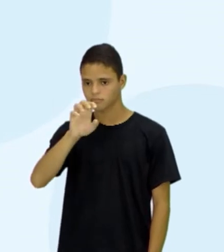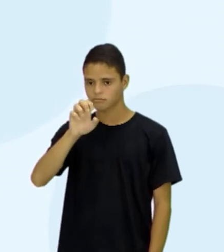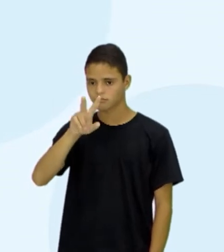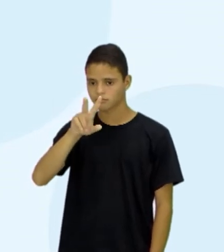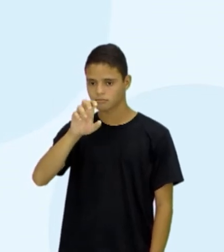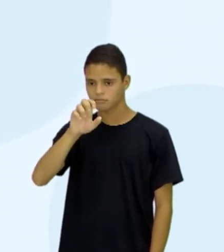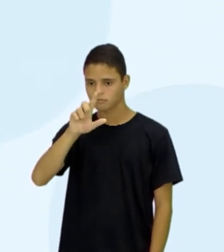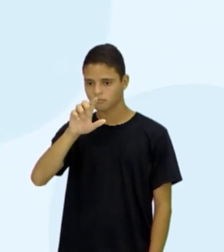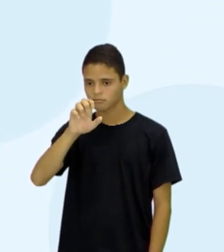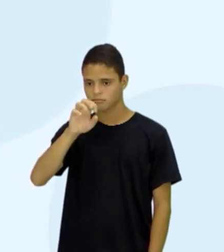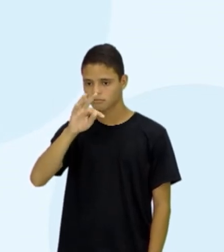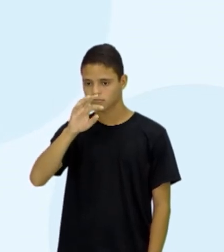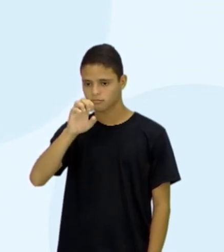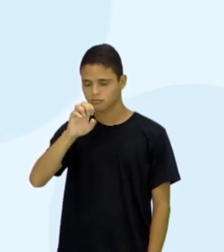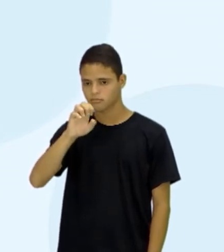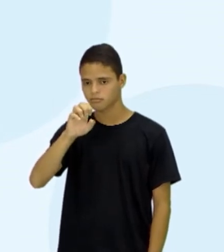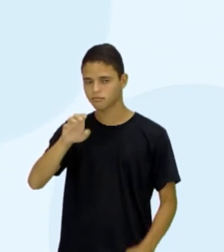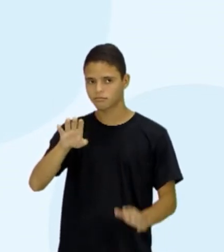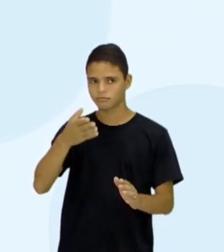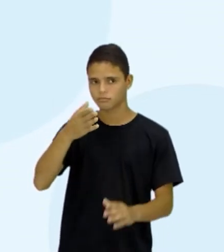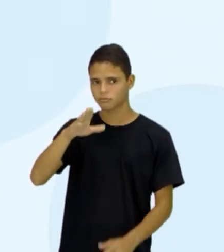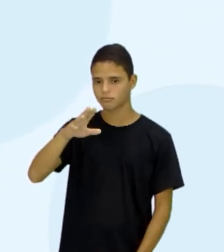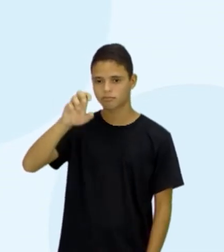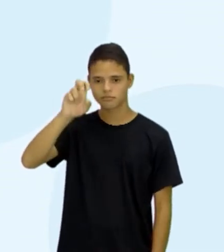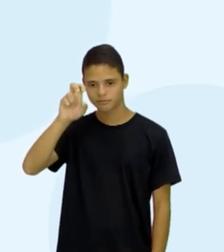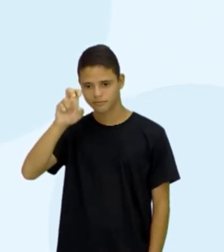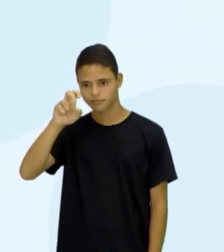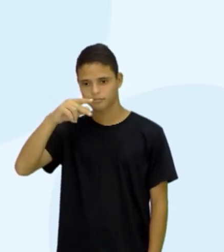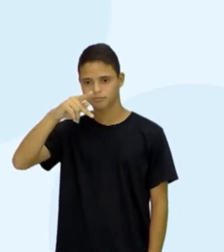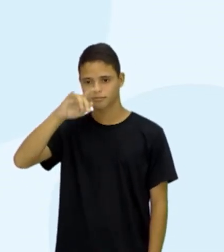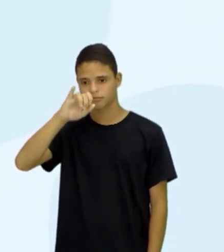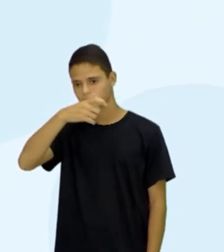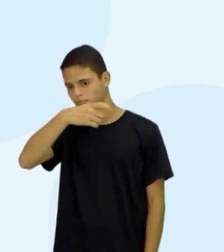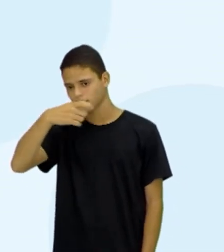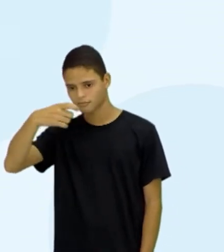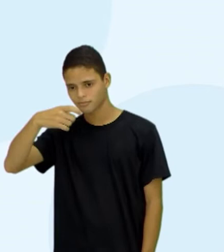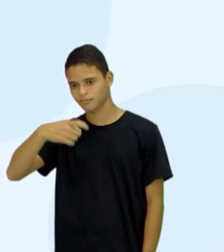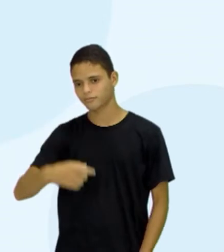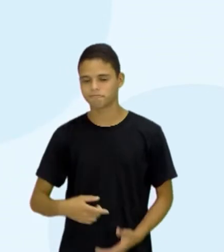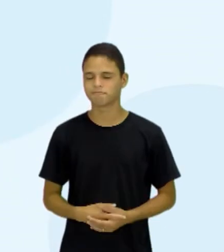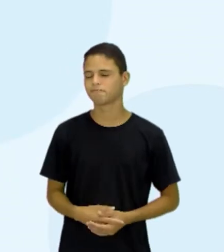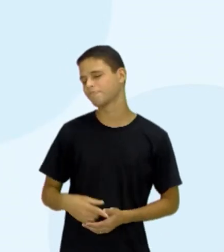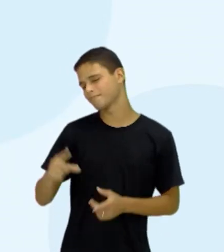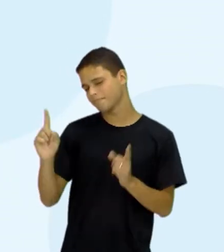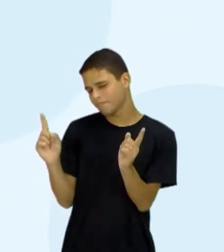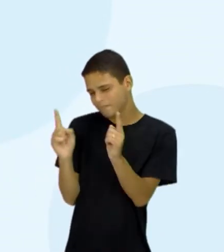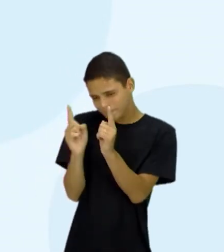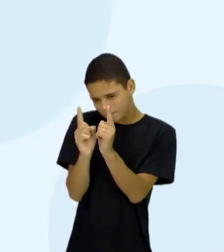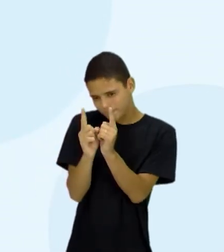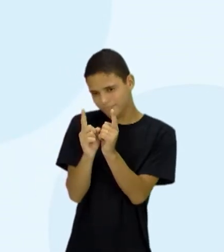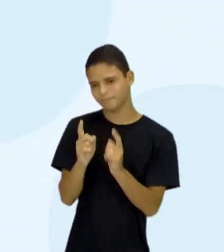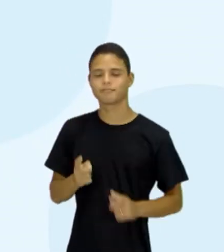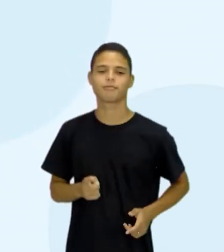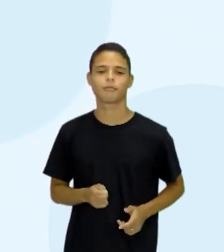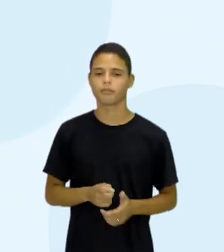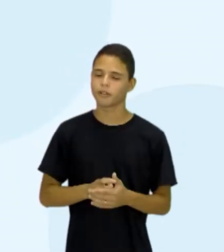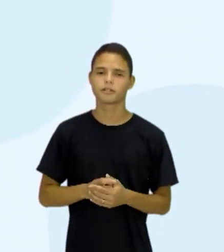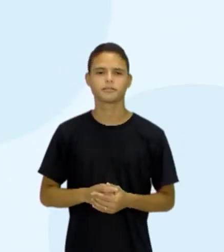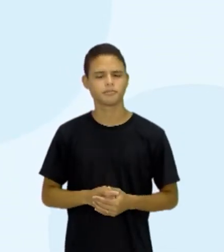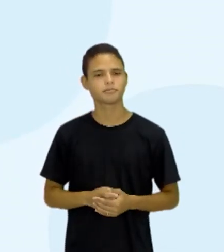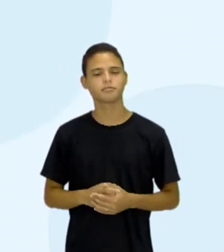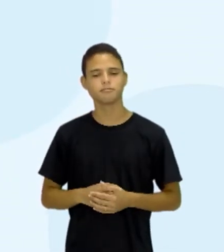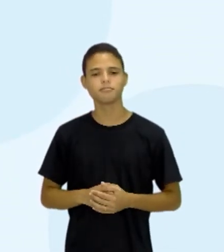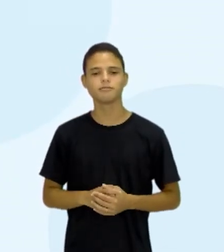mostrei para você, o Monte Everest teria 5 pixels. É muito pouco, né, Joel? Pouquíssimo. E o Joel está olhando assim, caramba, só...